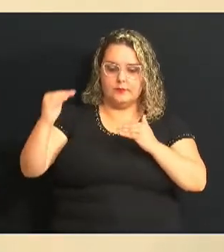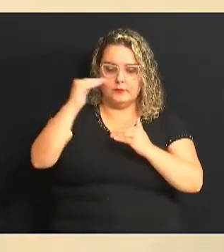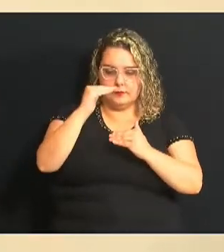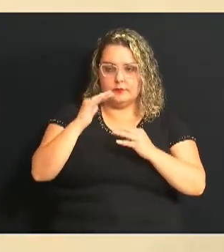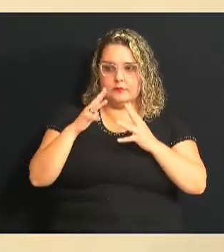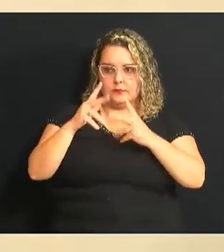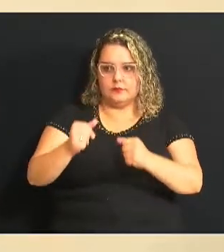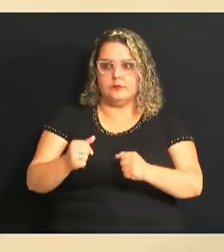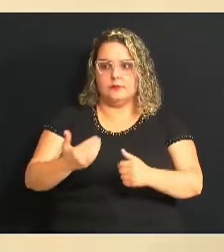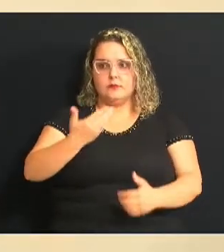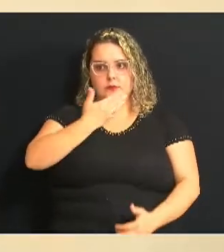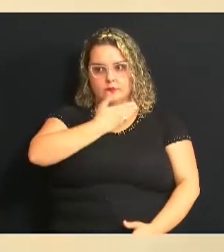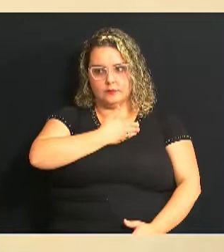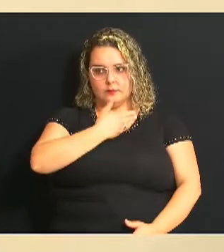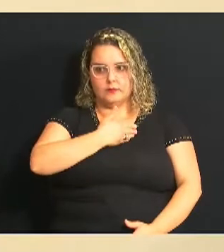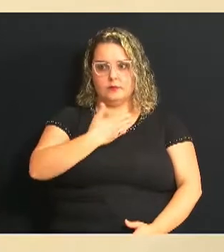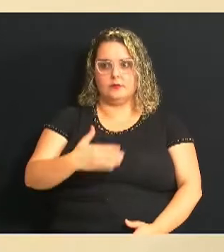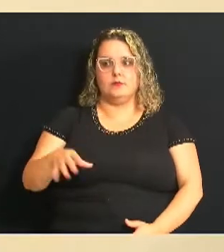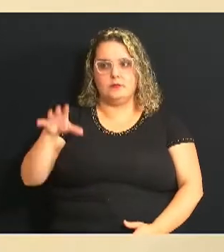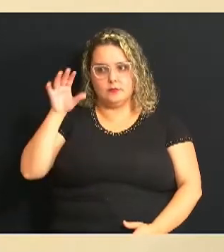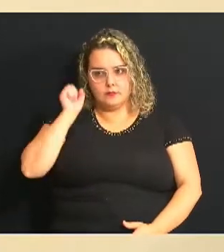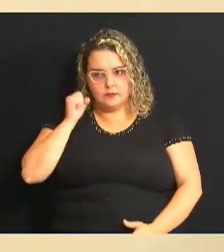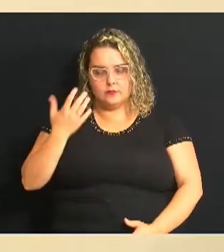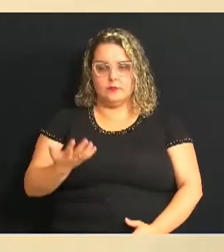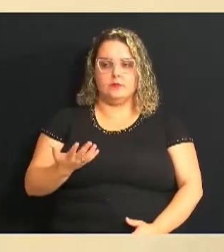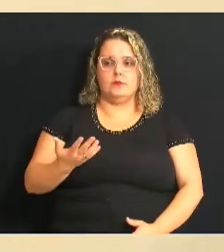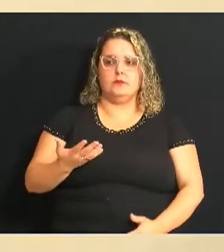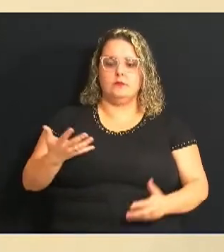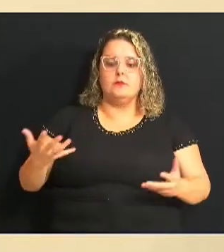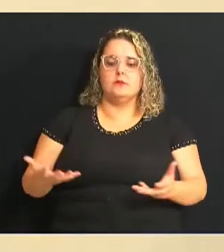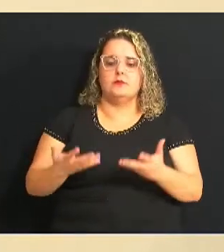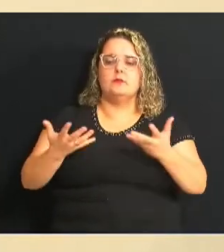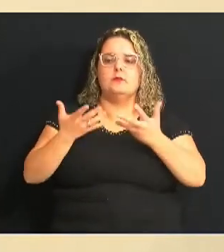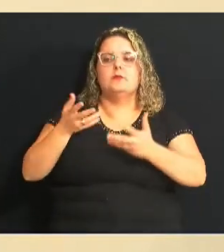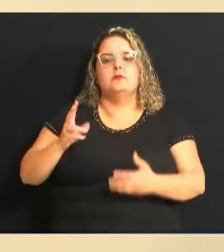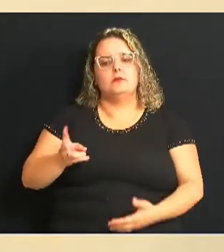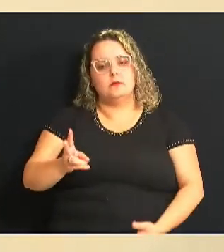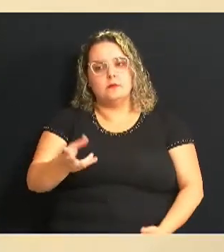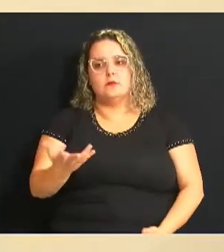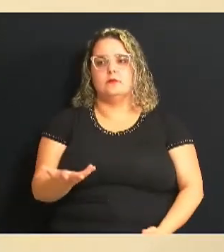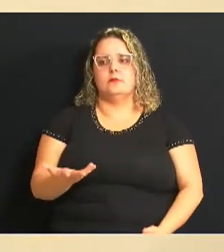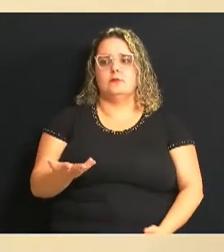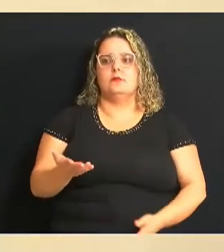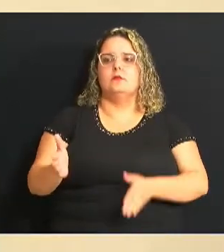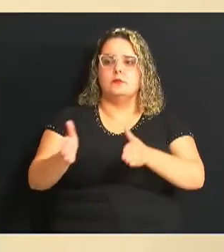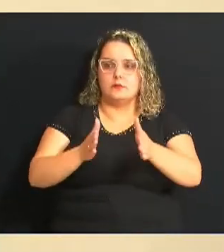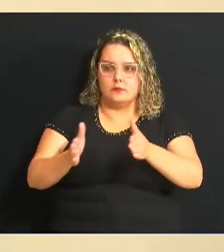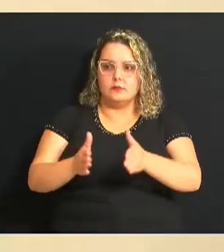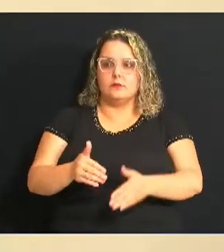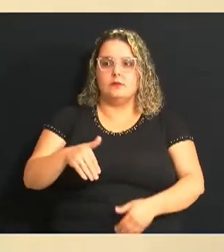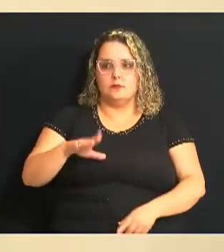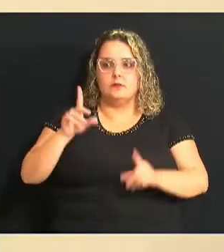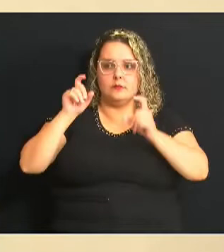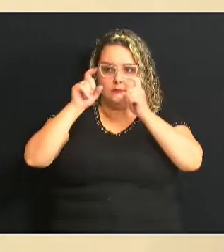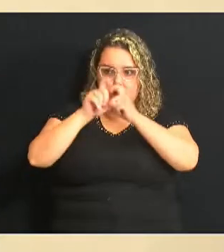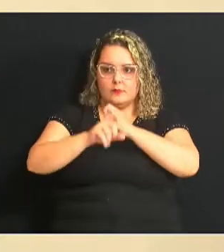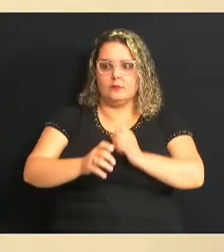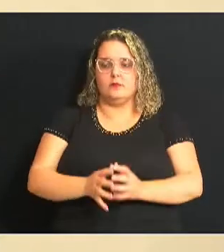minha amizade, ouvindo-os, encorajando-os a continuar, mesmo nos momentos mais difíceis,